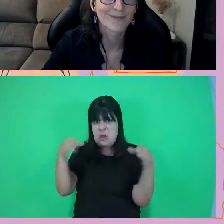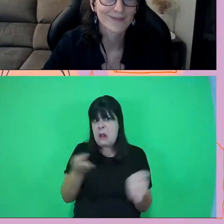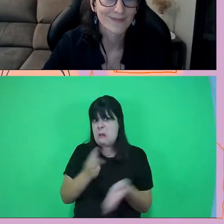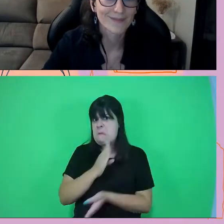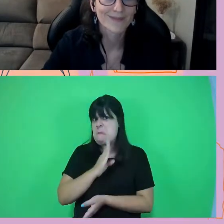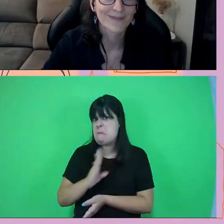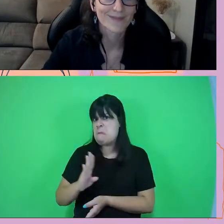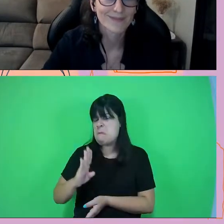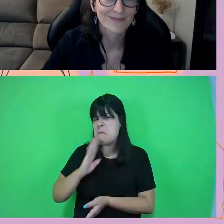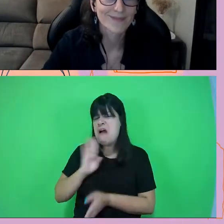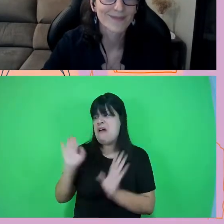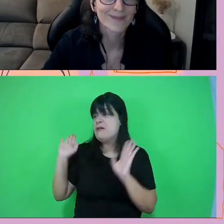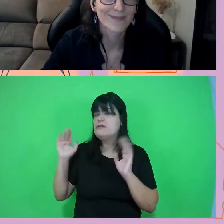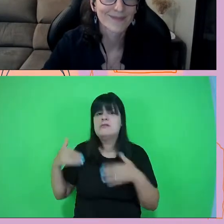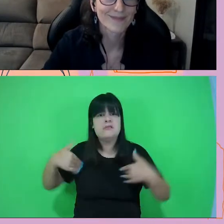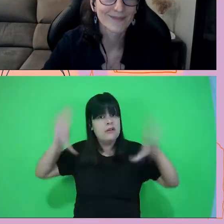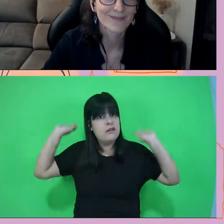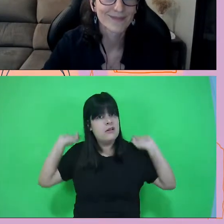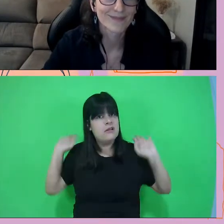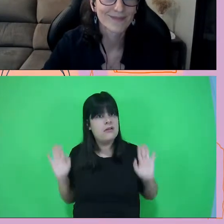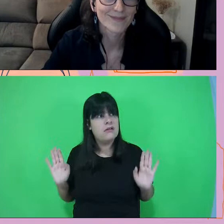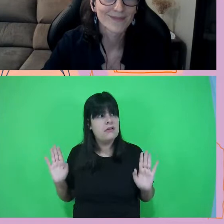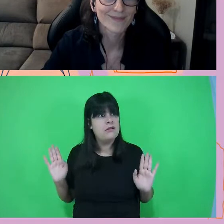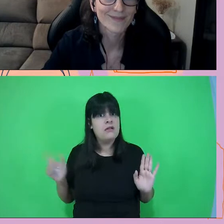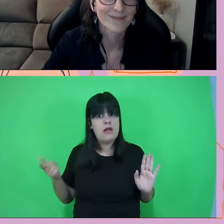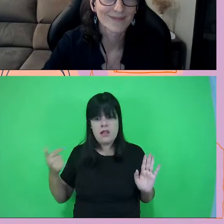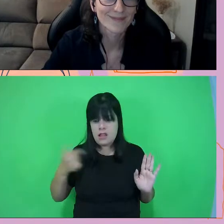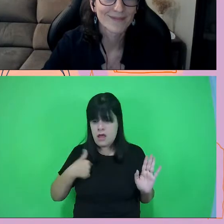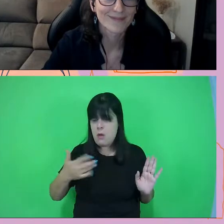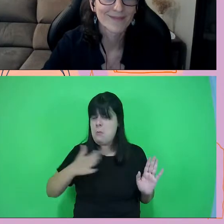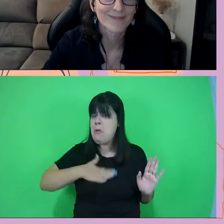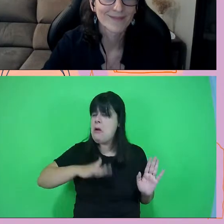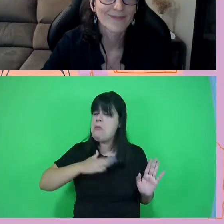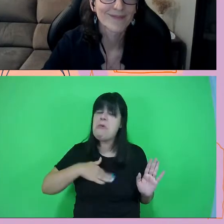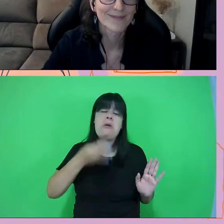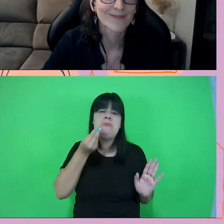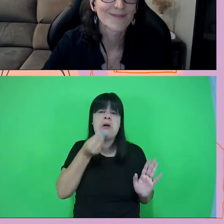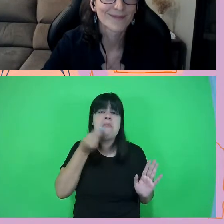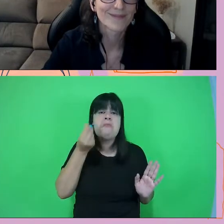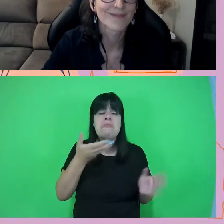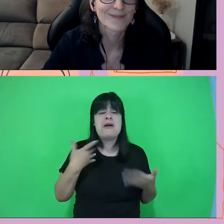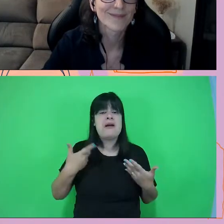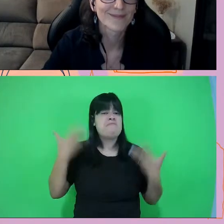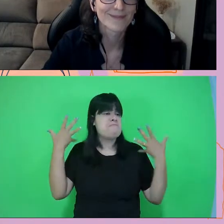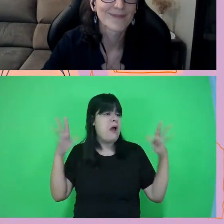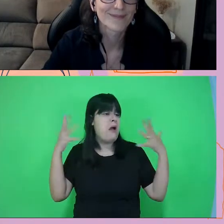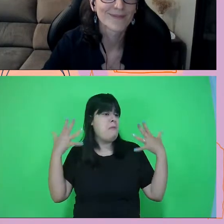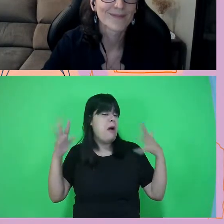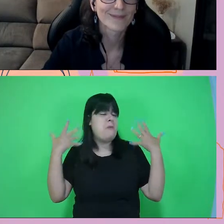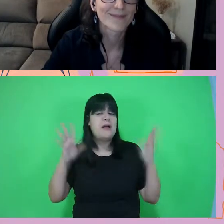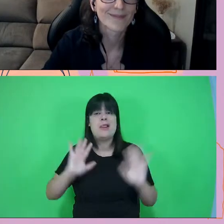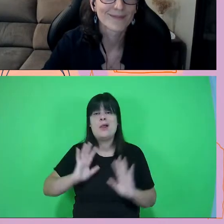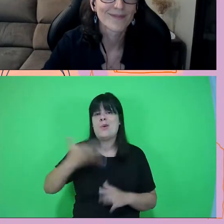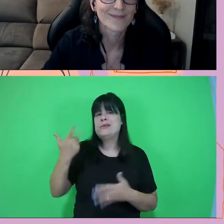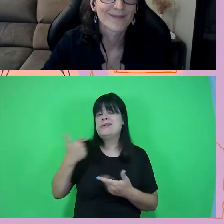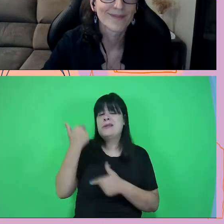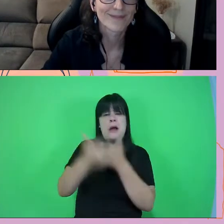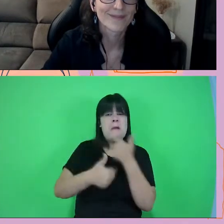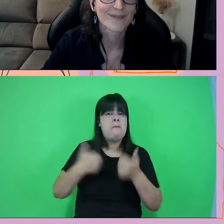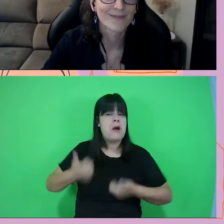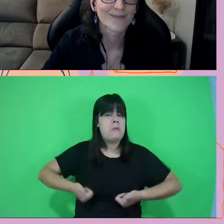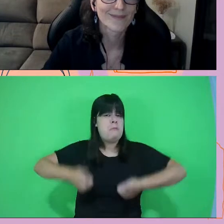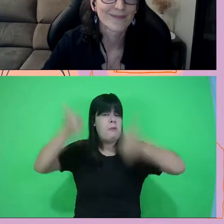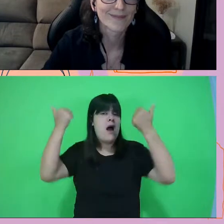daí? Eu estou no meu momento de lazer, estou degustando, estou comemorando, muitas vezes, né, uma vitória no trabalho, né,